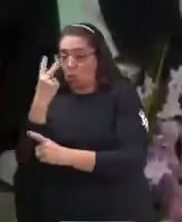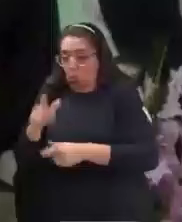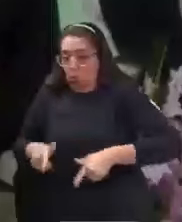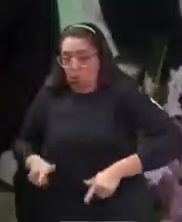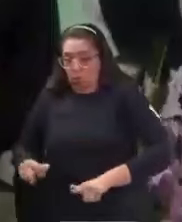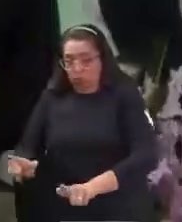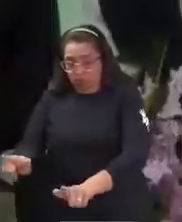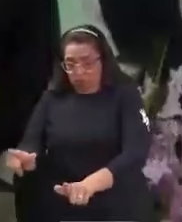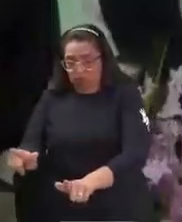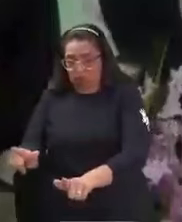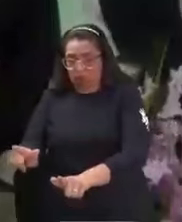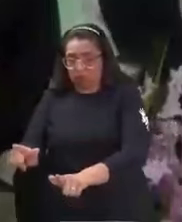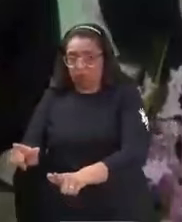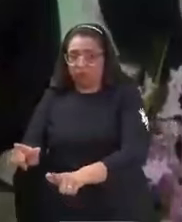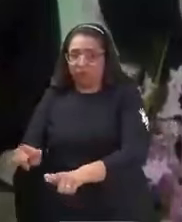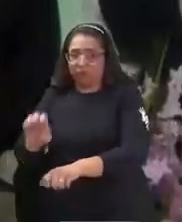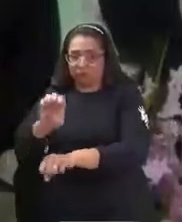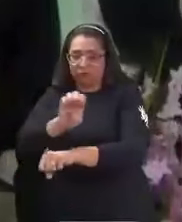desenvolver